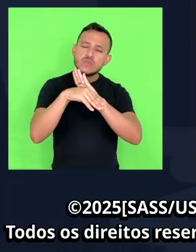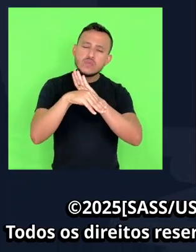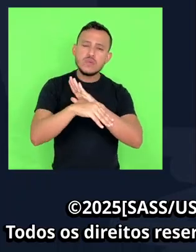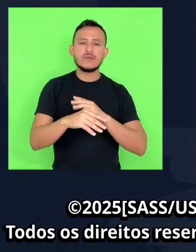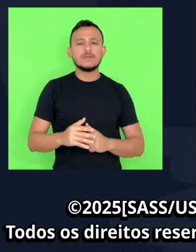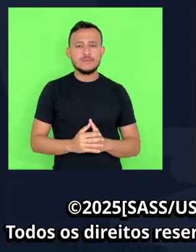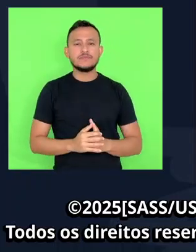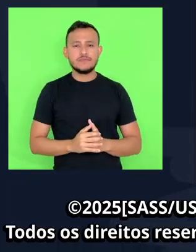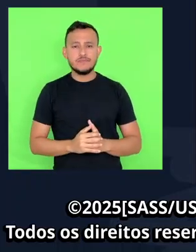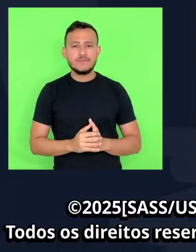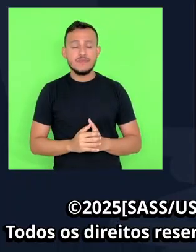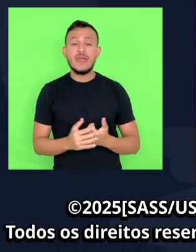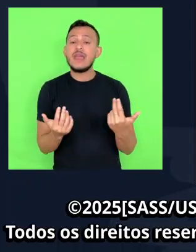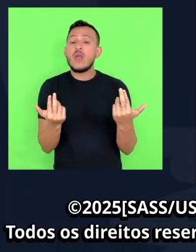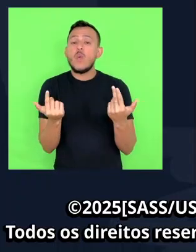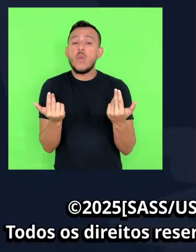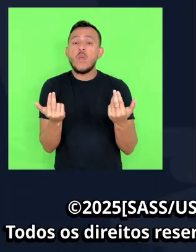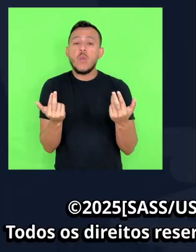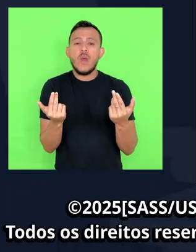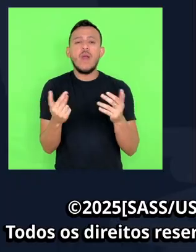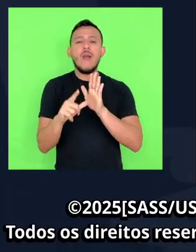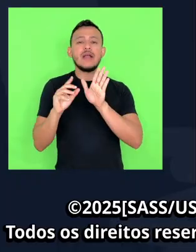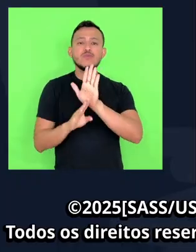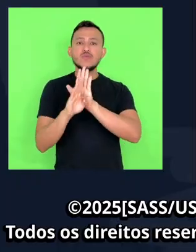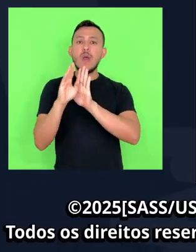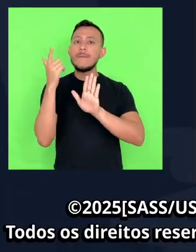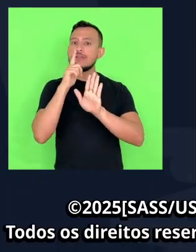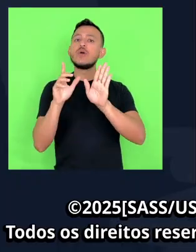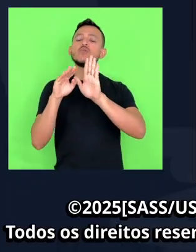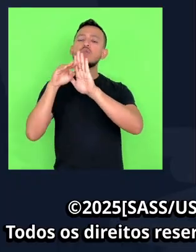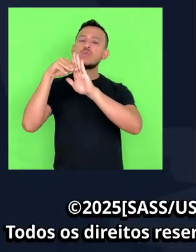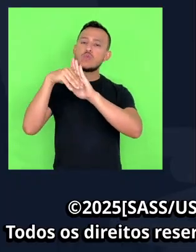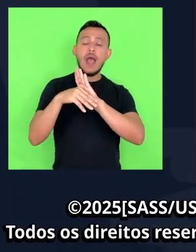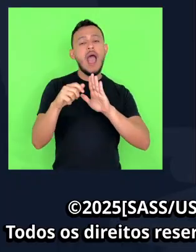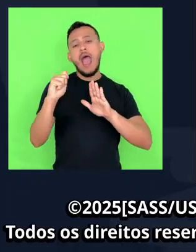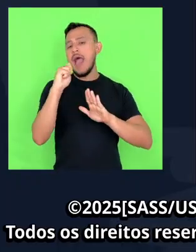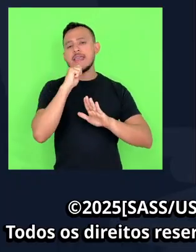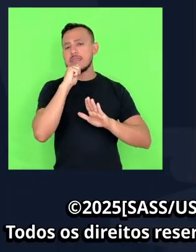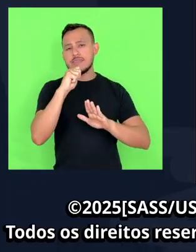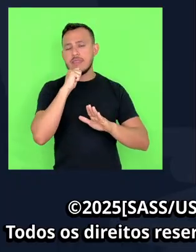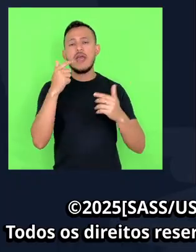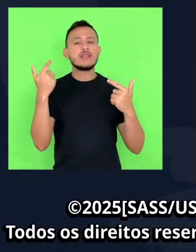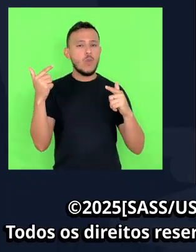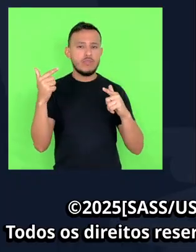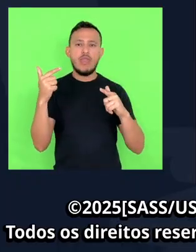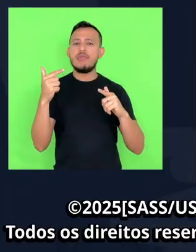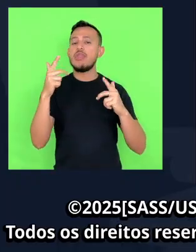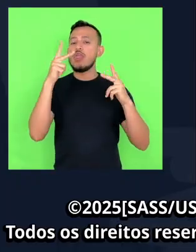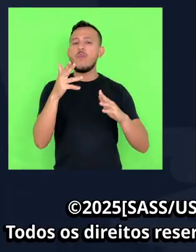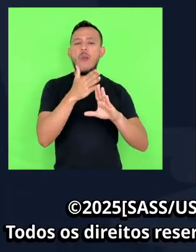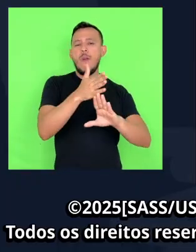muito, quase na mesma velocidade que subiu. Ainda não se chegou aos níveis